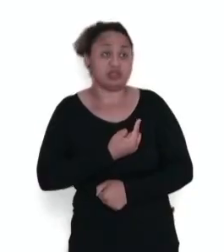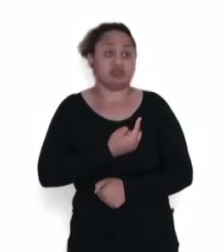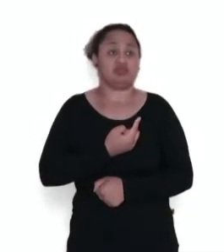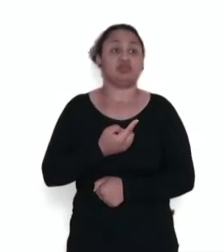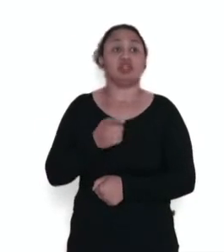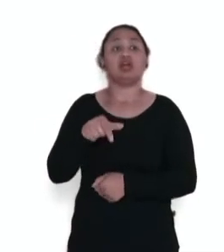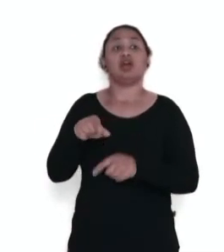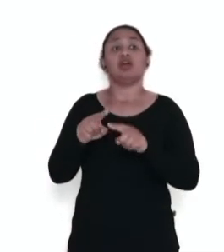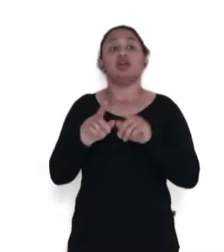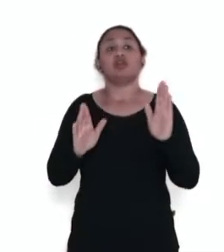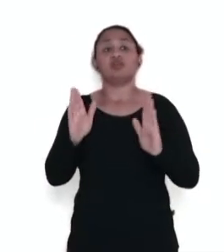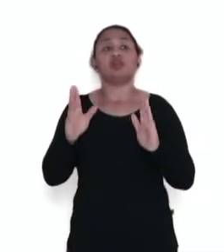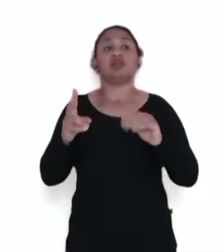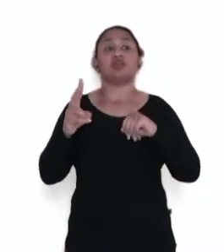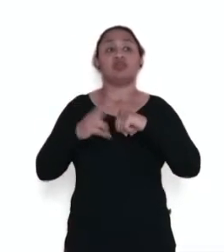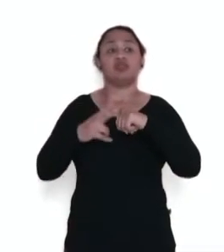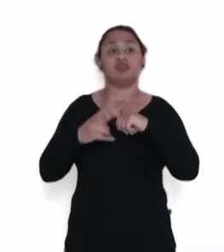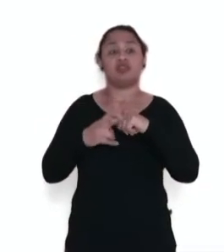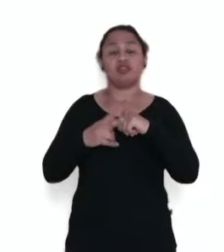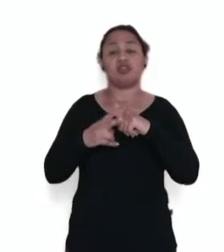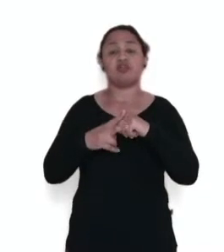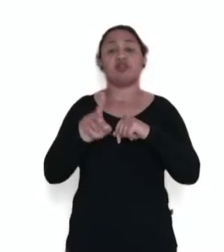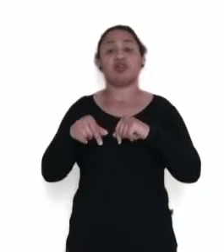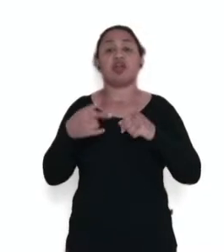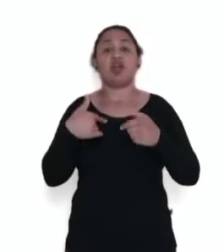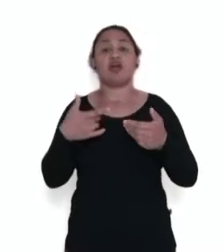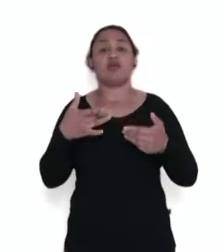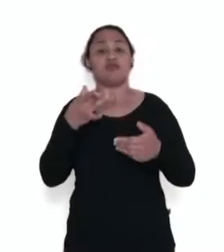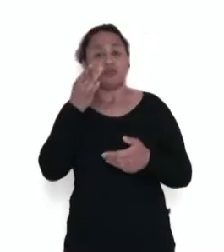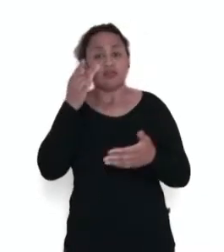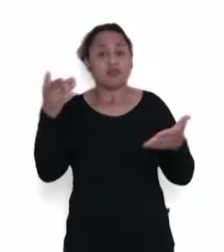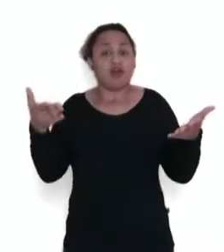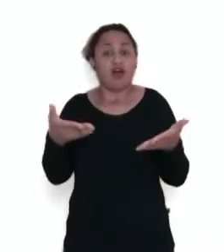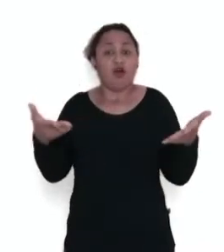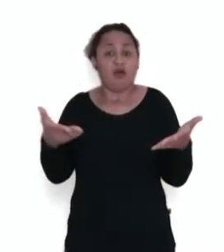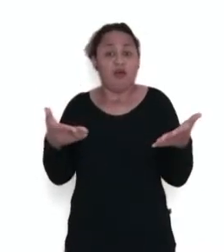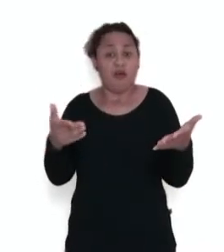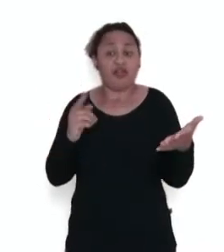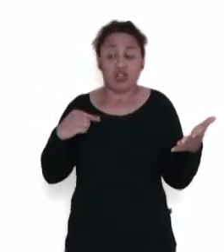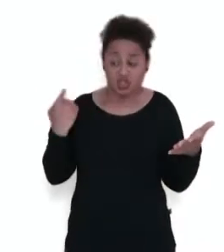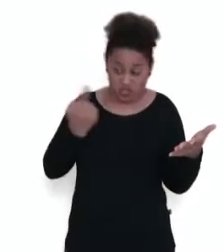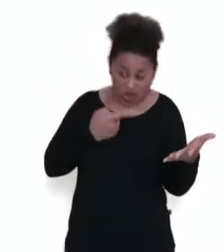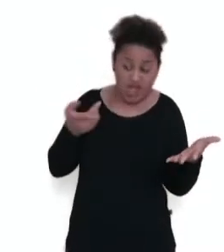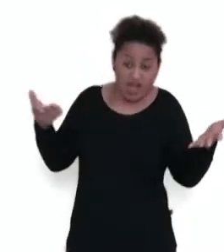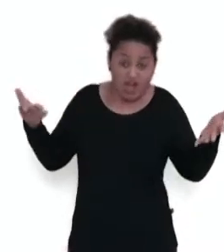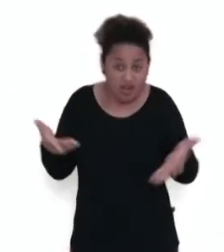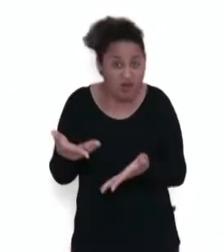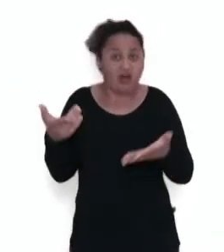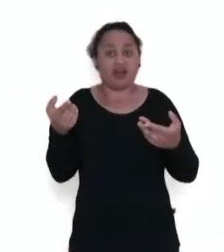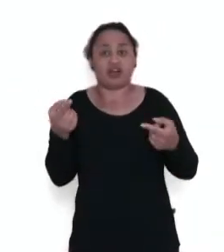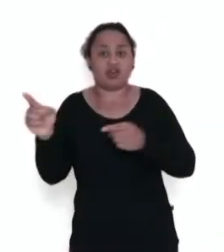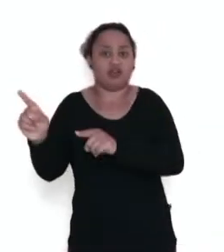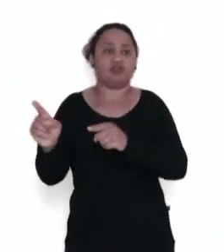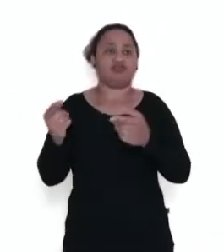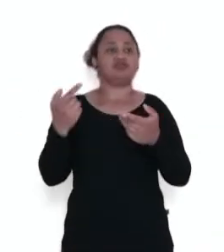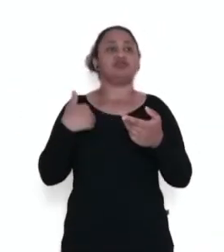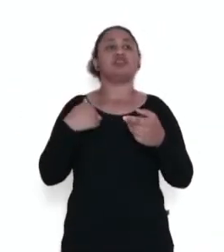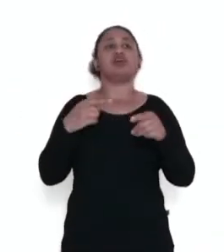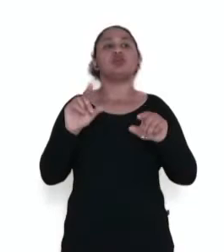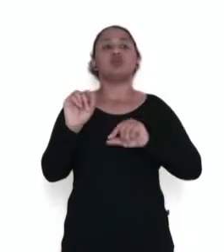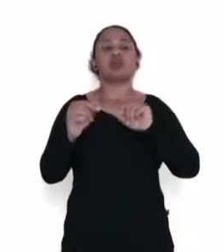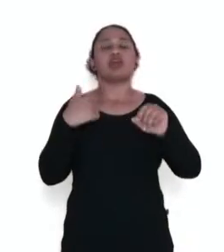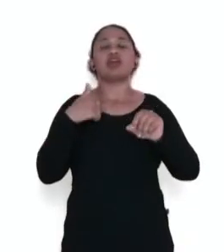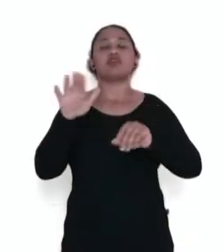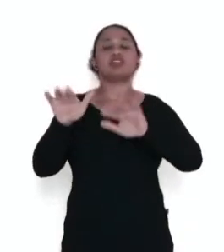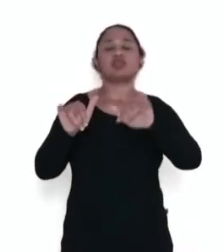E o tempo verbal presente, que é algo que está indicando agora. Então, indica a intenção de incluir o